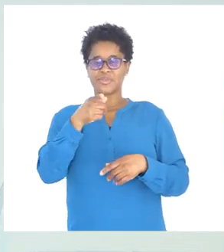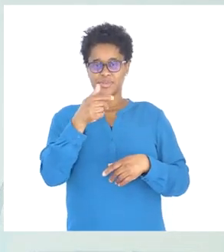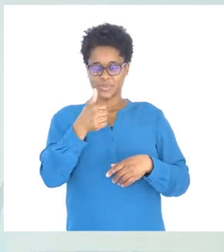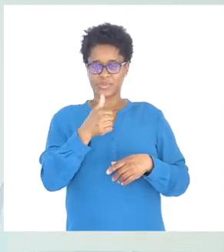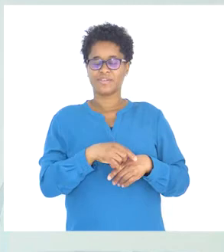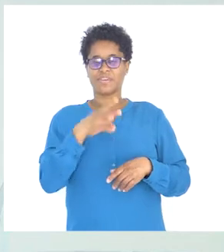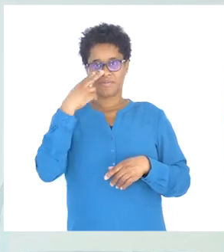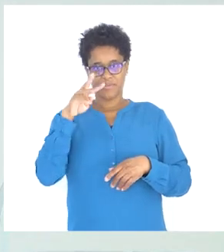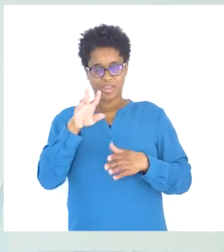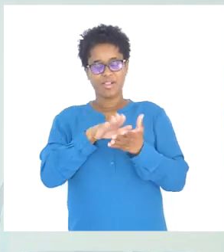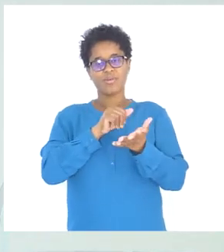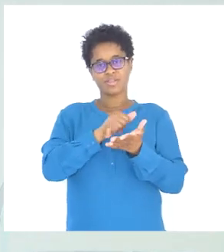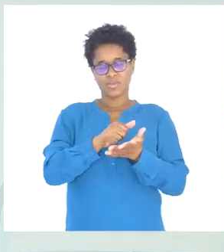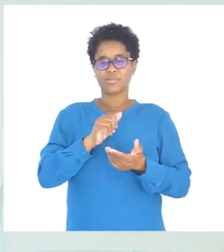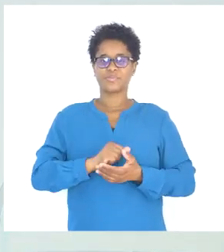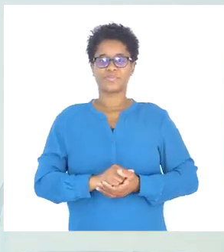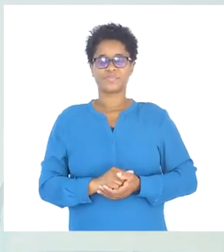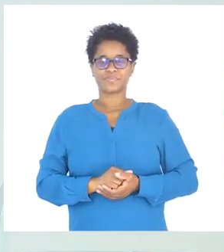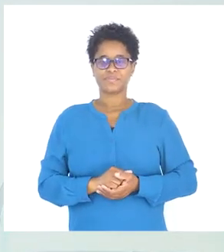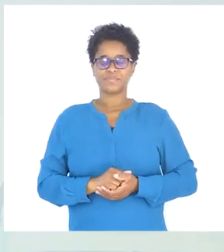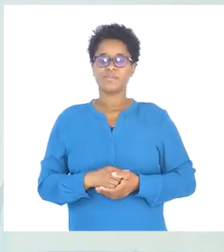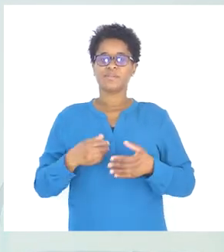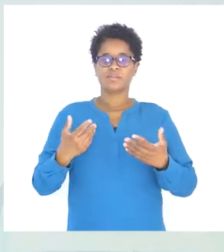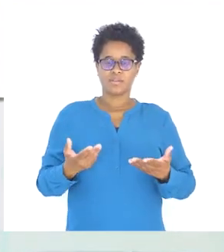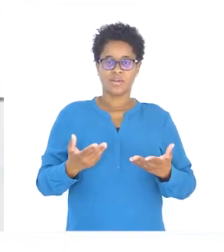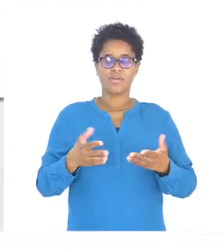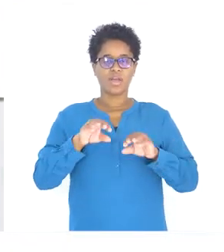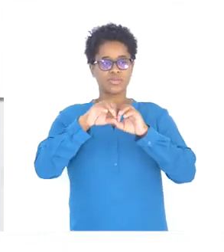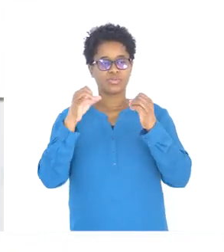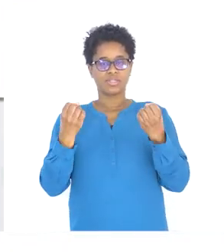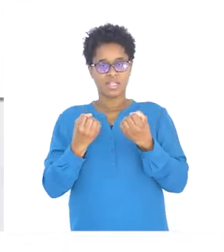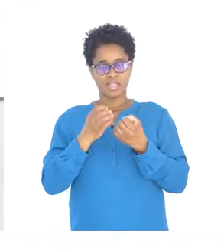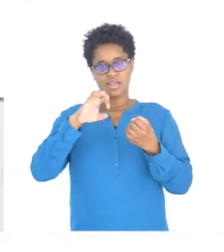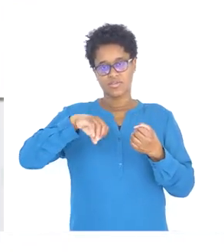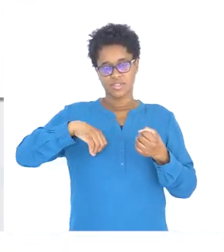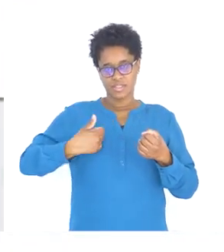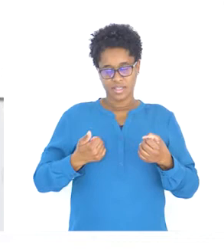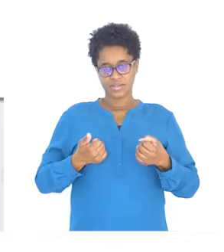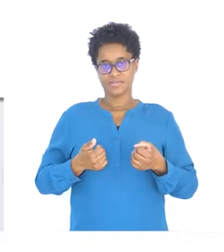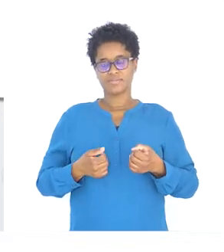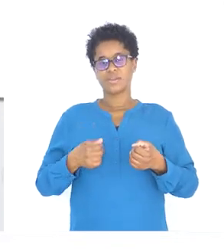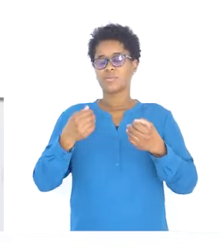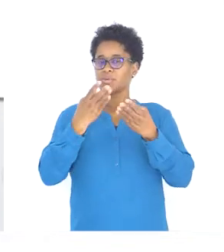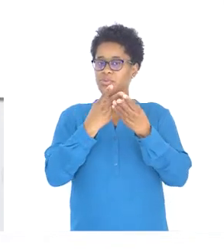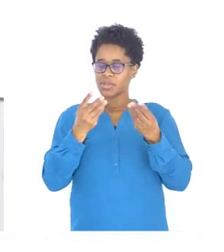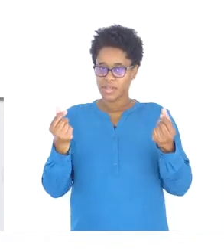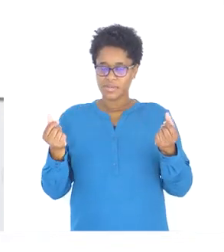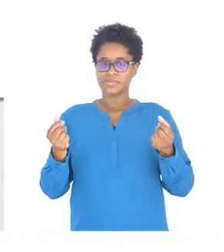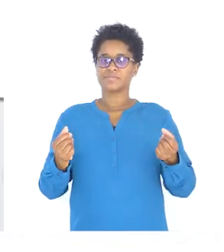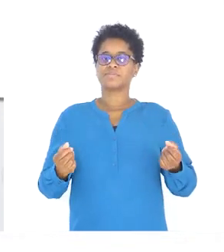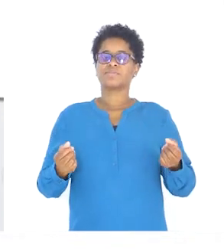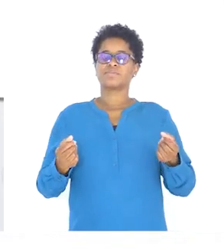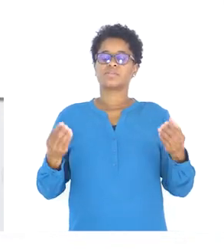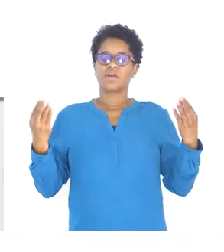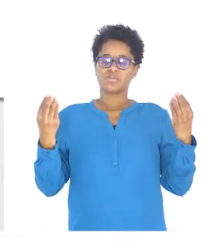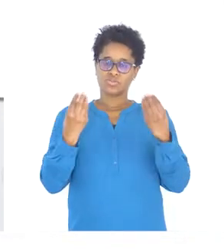Conseguiram? Isso. Vamos fazer a correção. Portanto, a sociedade cabo-verdiana é o